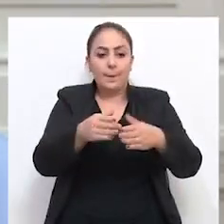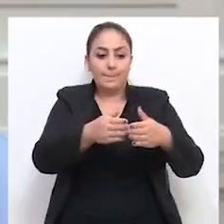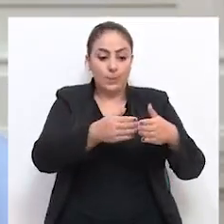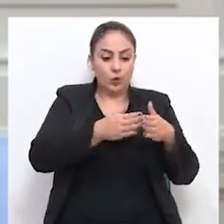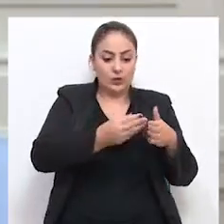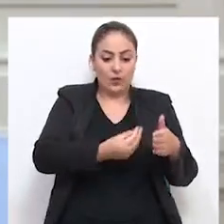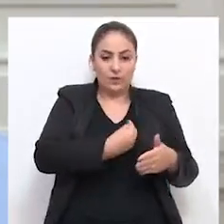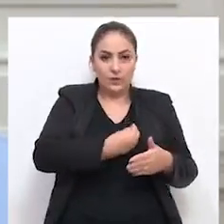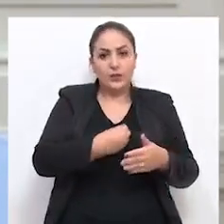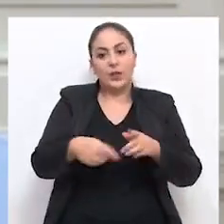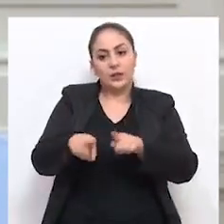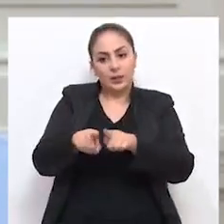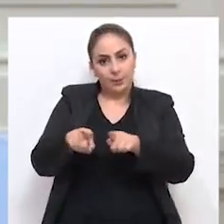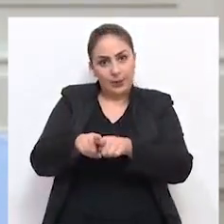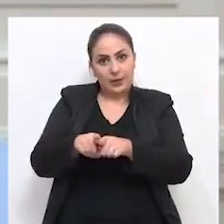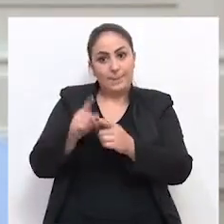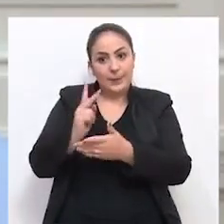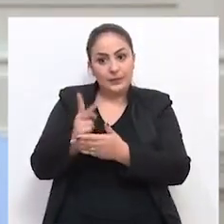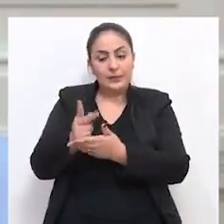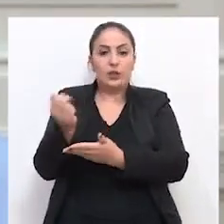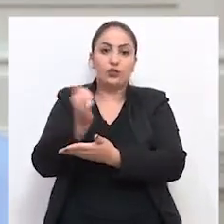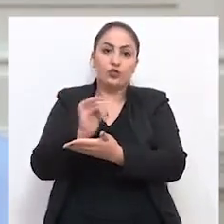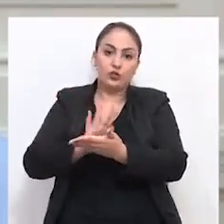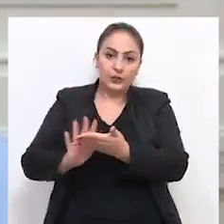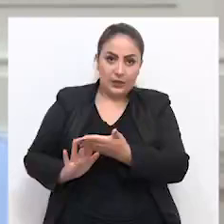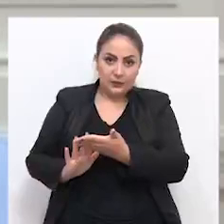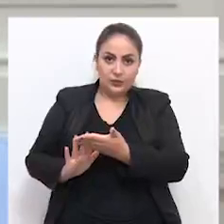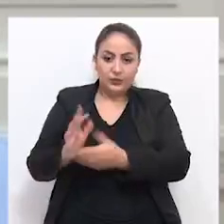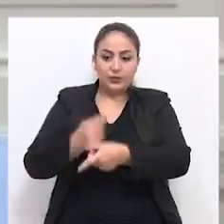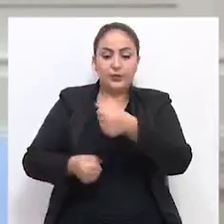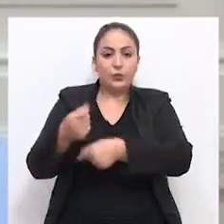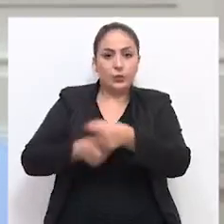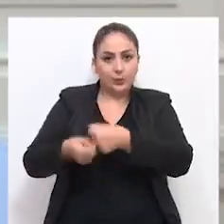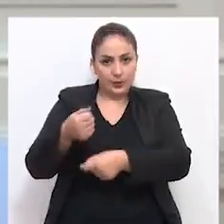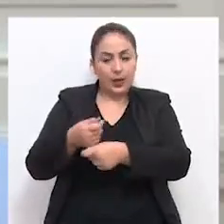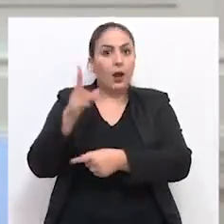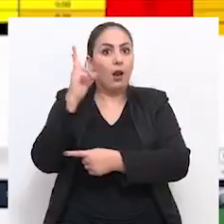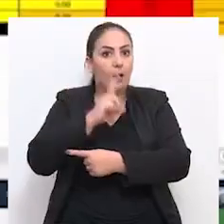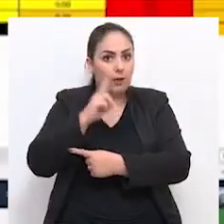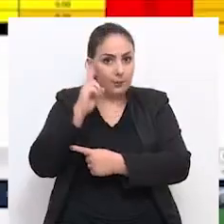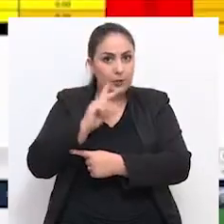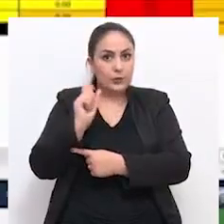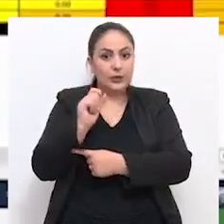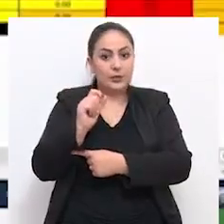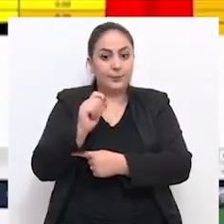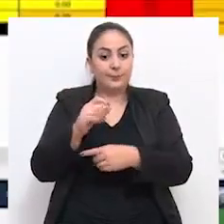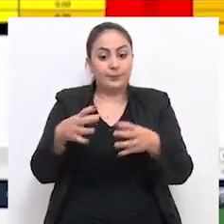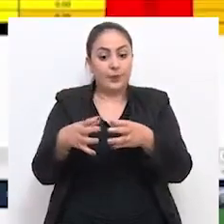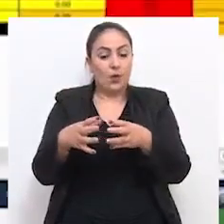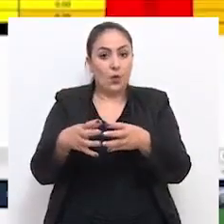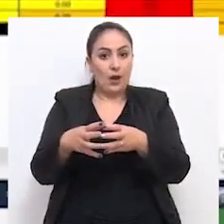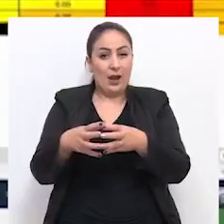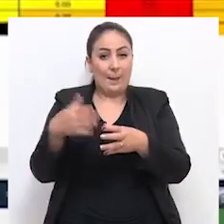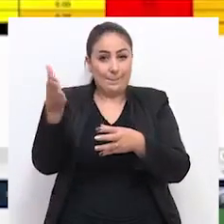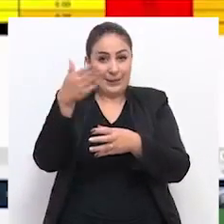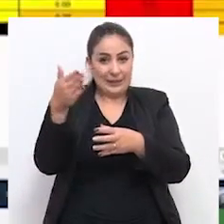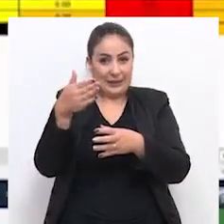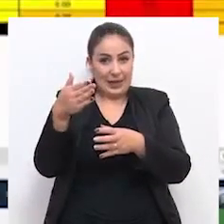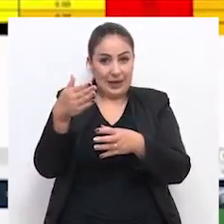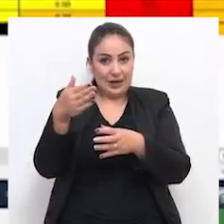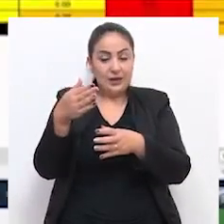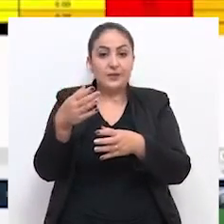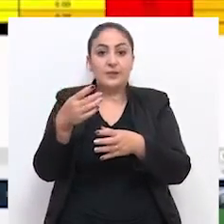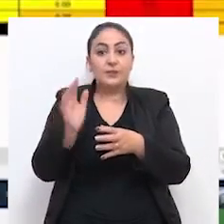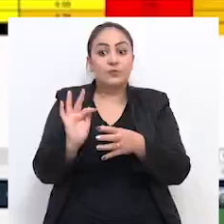a proteção à vida e a manutenção das atividades econômicas. Lembrando, né, a bandeira final é um resultado